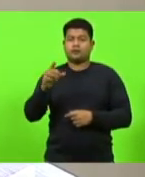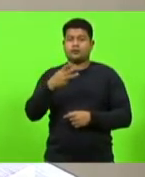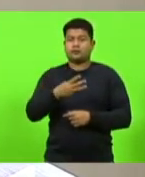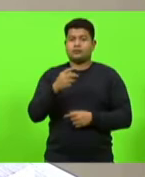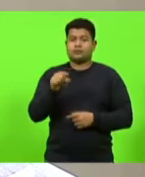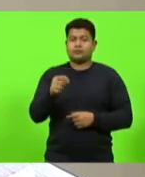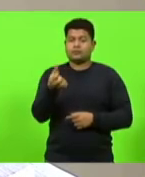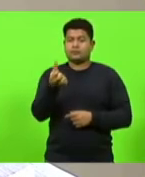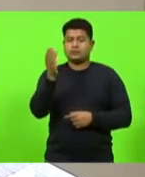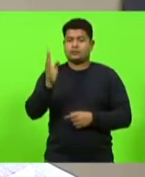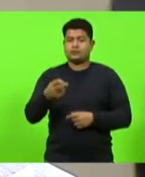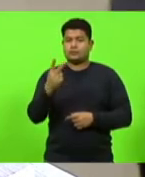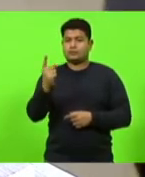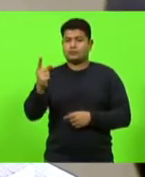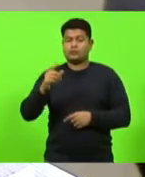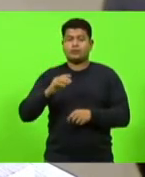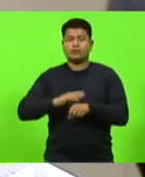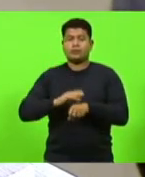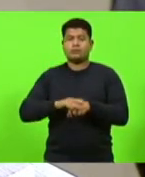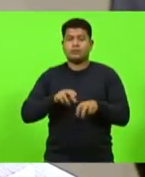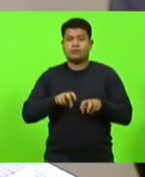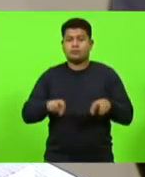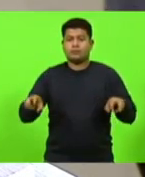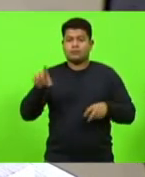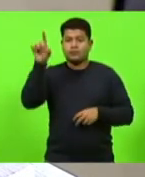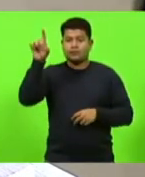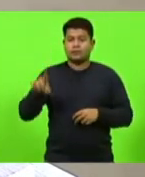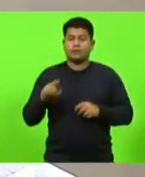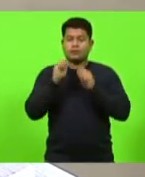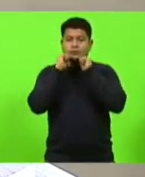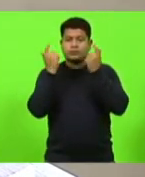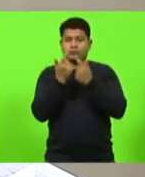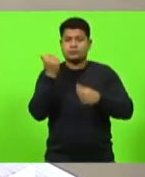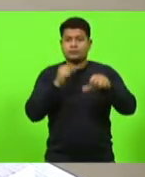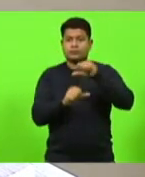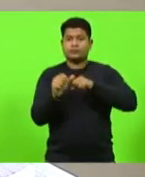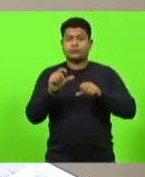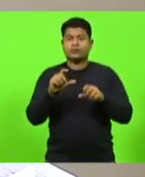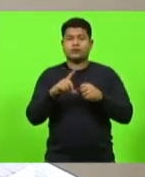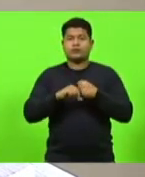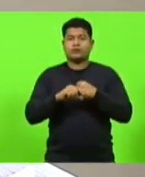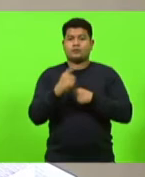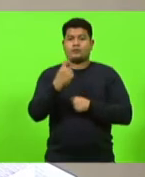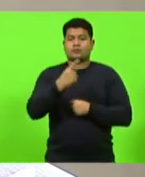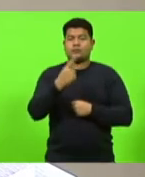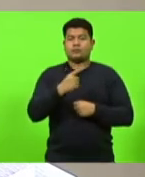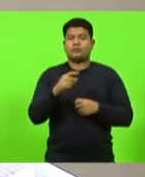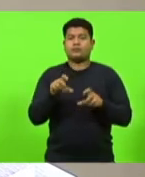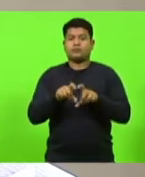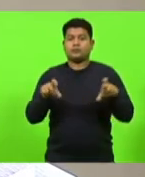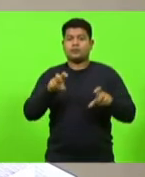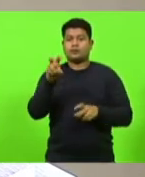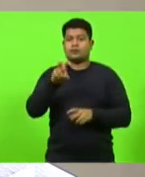3.6/2021, autor, mesa diretora da Assembleia Legislativa, altera o artigo 1º e o parágrafo 5º do artigo 2º do Decreto